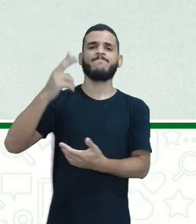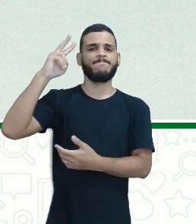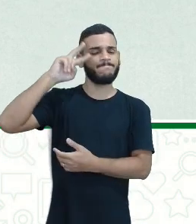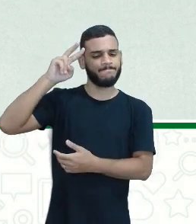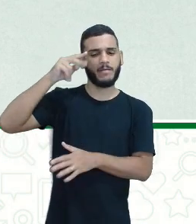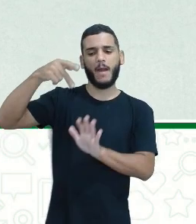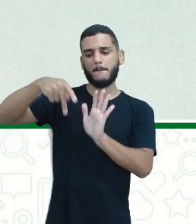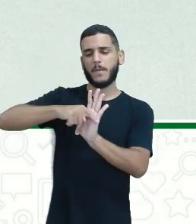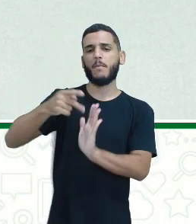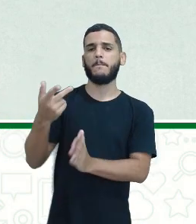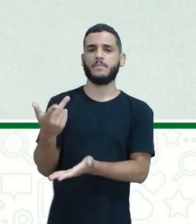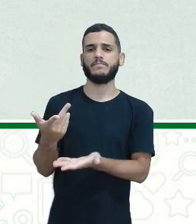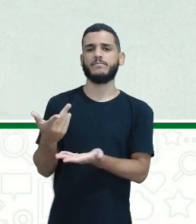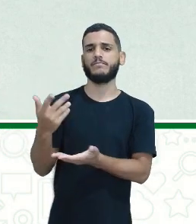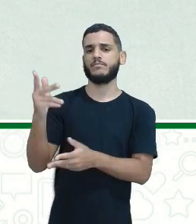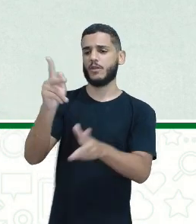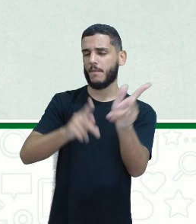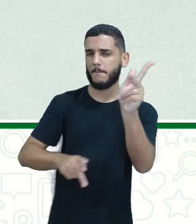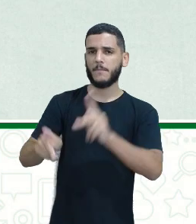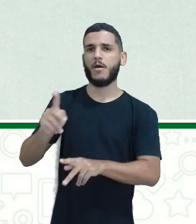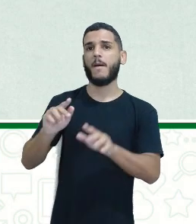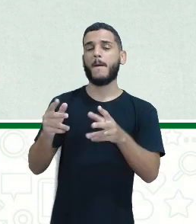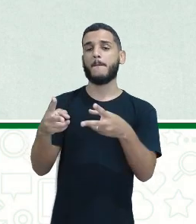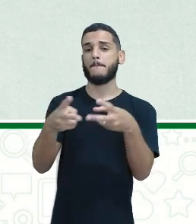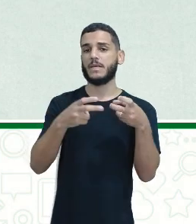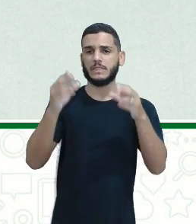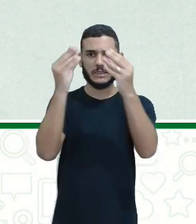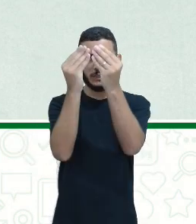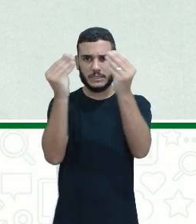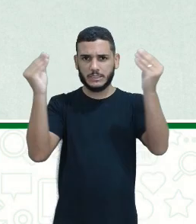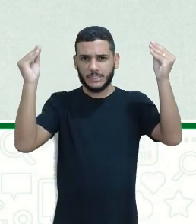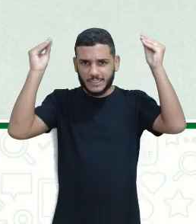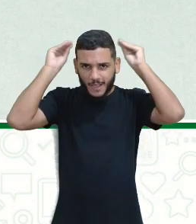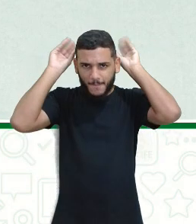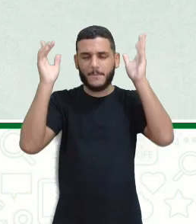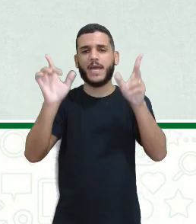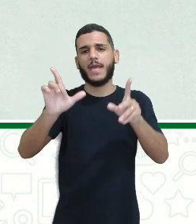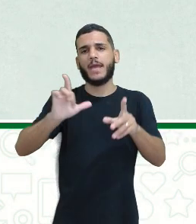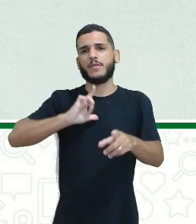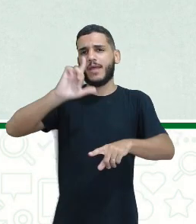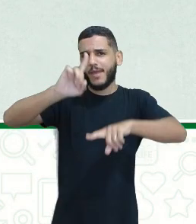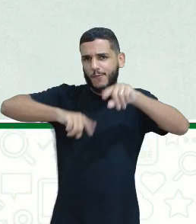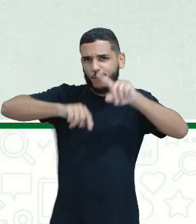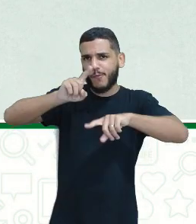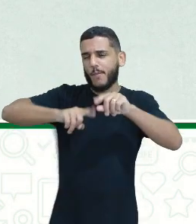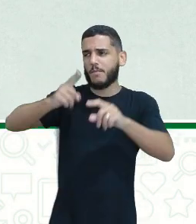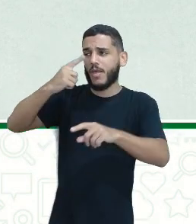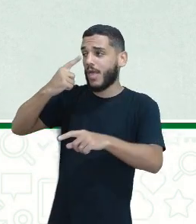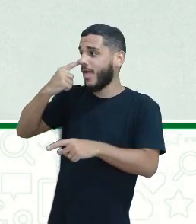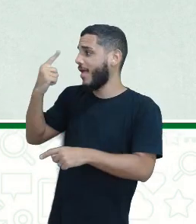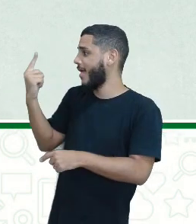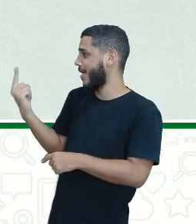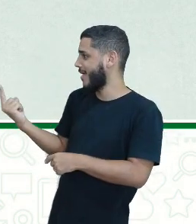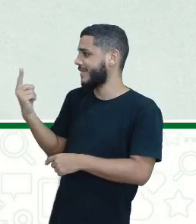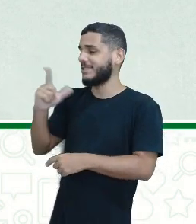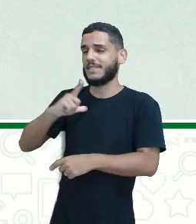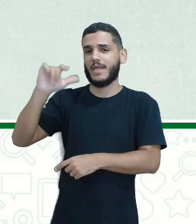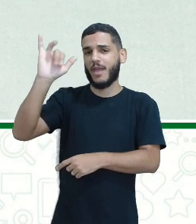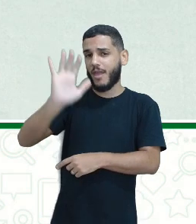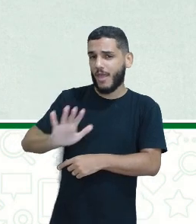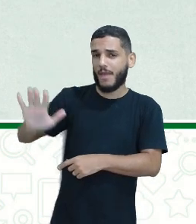que ele está contando. Olha os chapéus, os elementos, os instrumentos. Essa